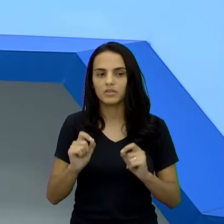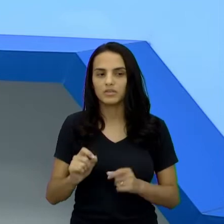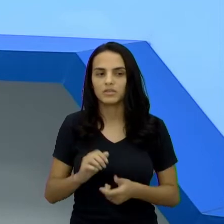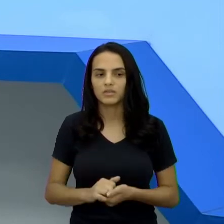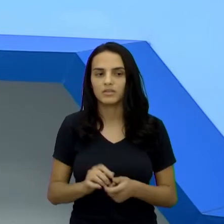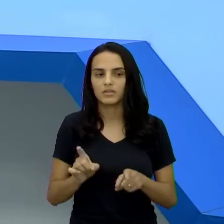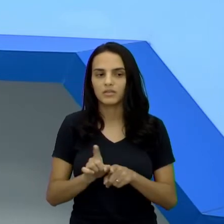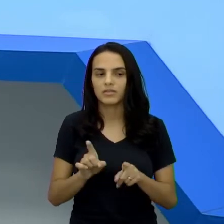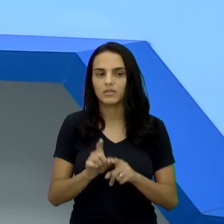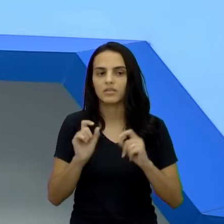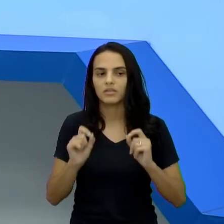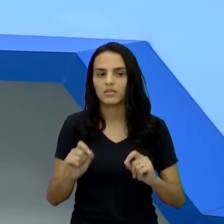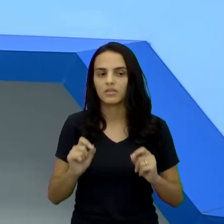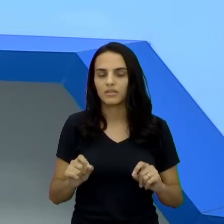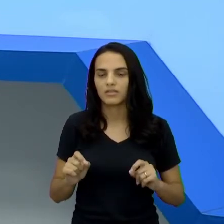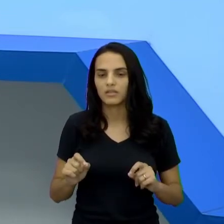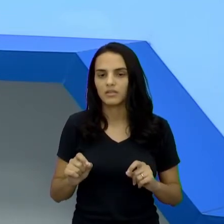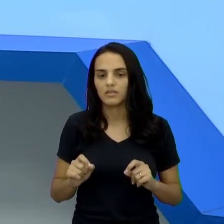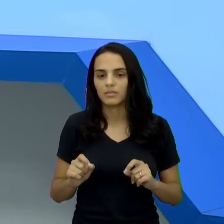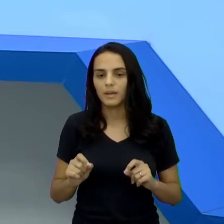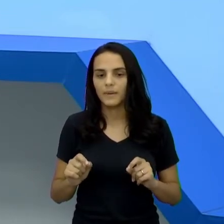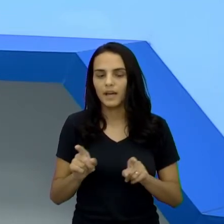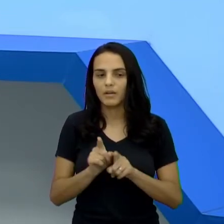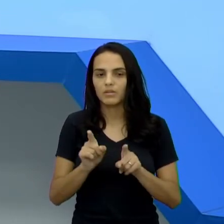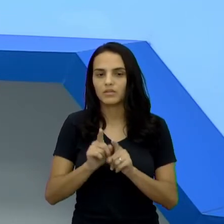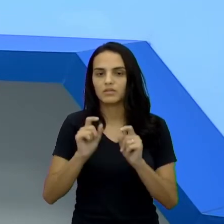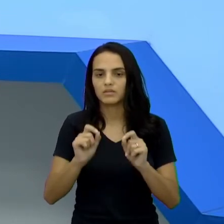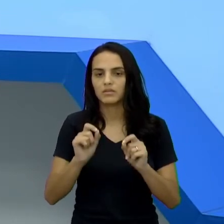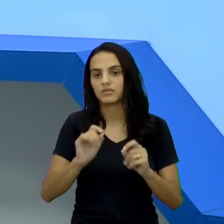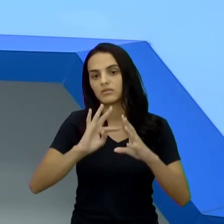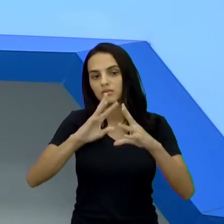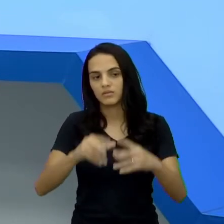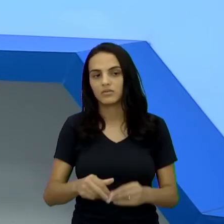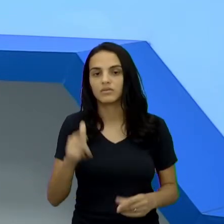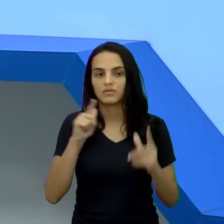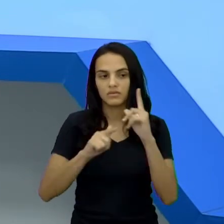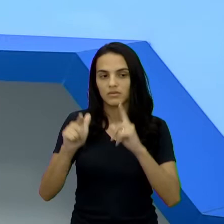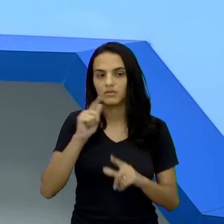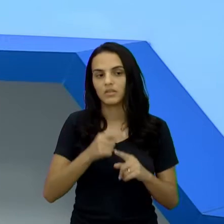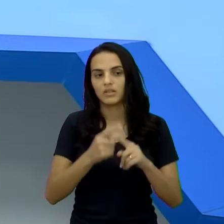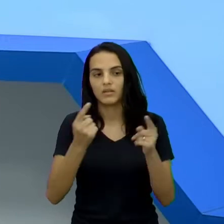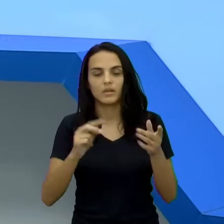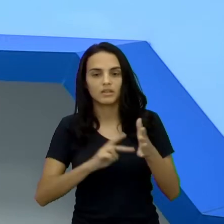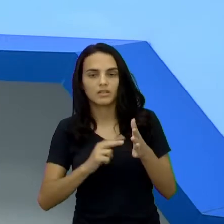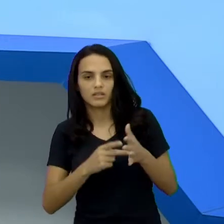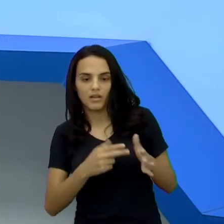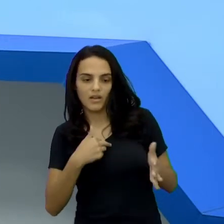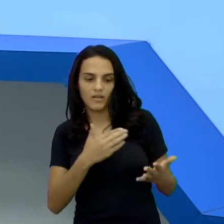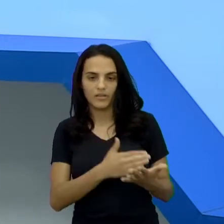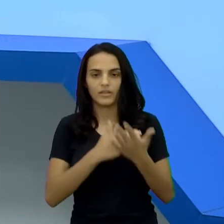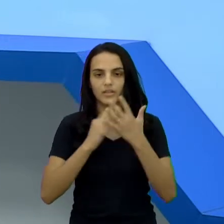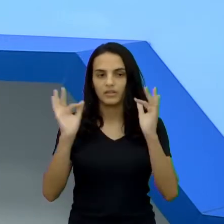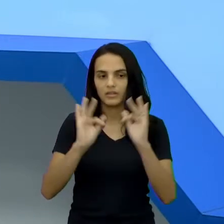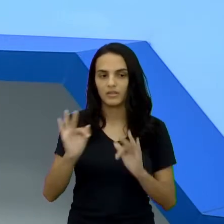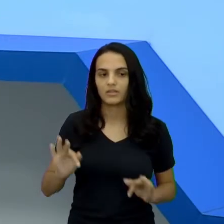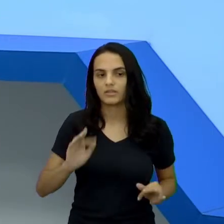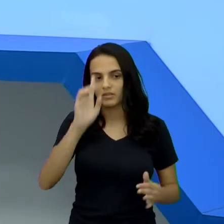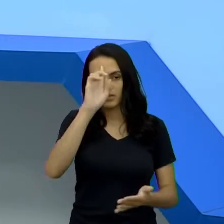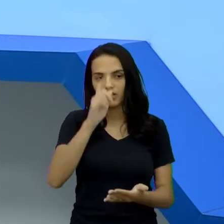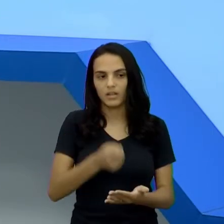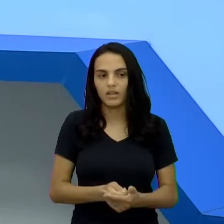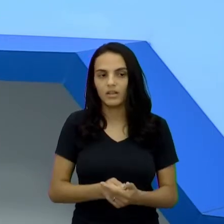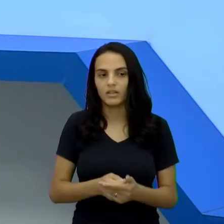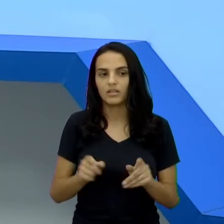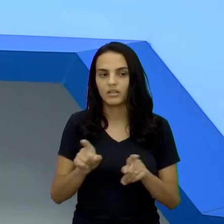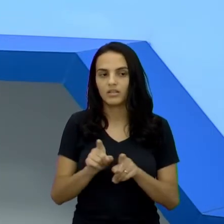E aquilo, são escolhas, né? Nem sempre você consegue tudo, mas isso não significa que a gente não é feliz com as nossas escolhas. Sim. E